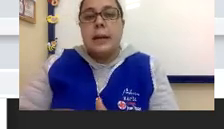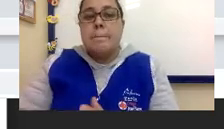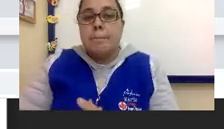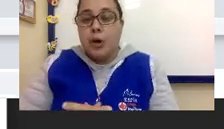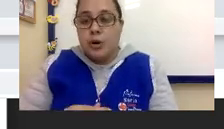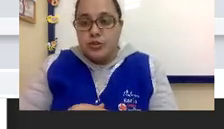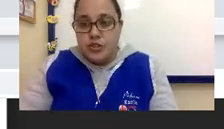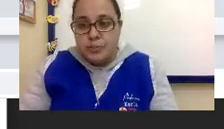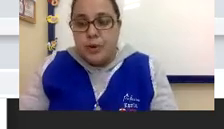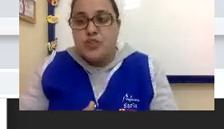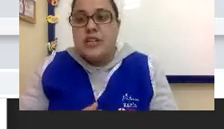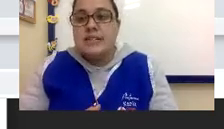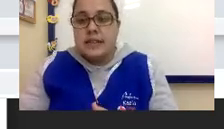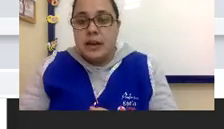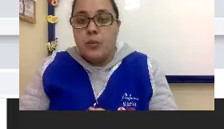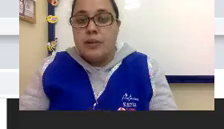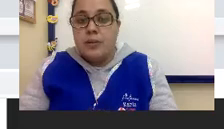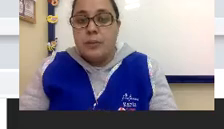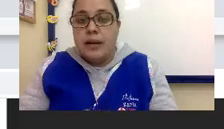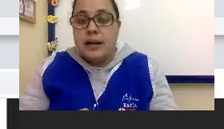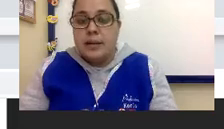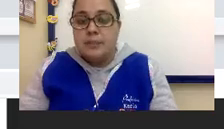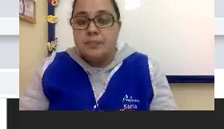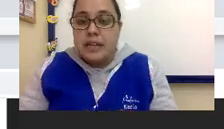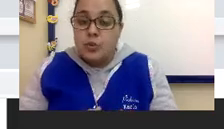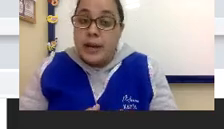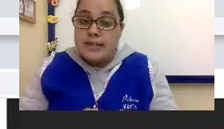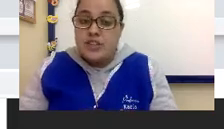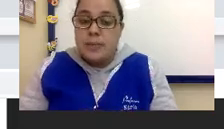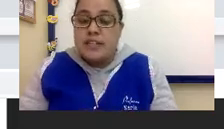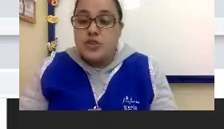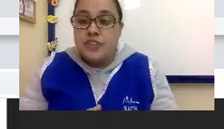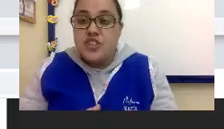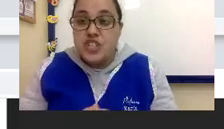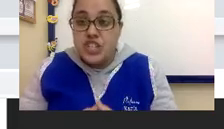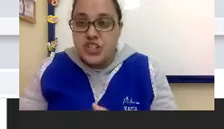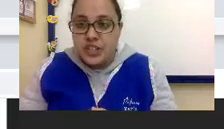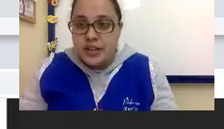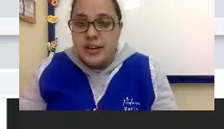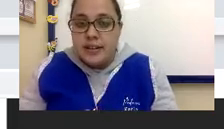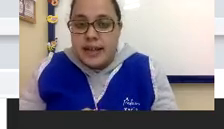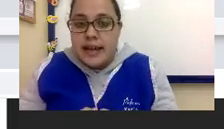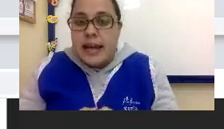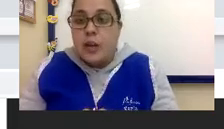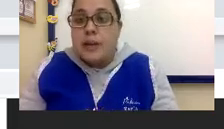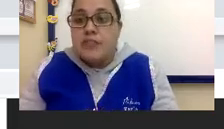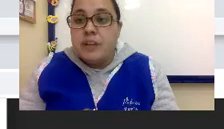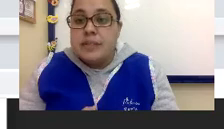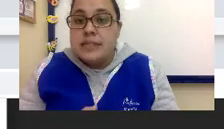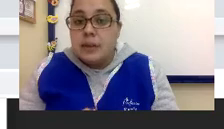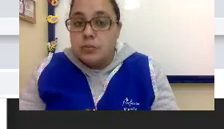comida? Pode dar sim. É uma doença aí chamada esofagite, né? Ela é